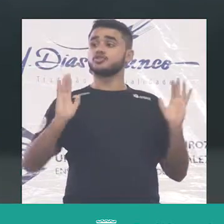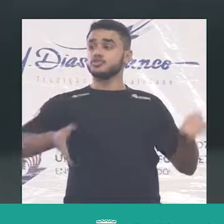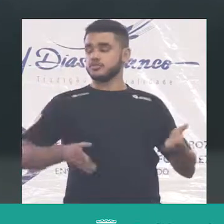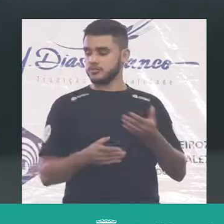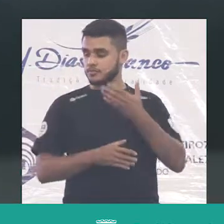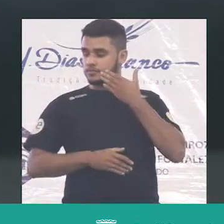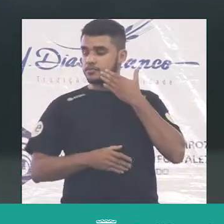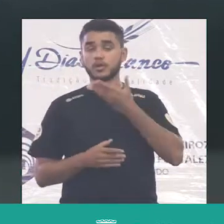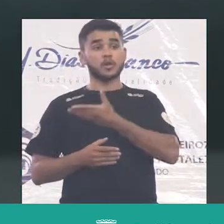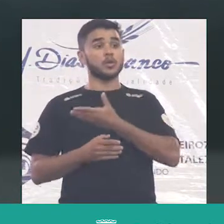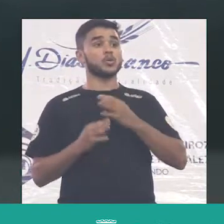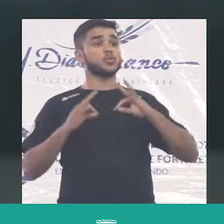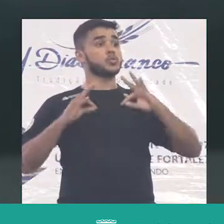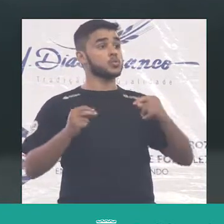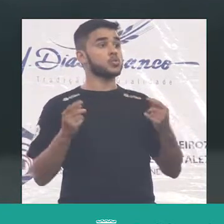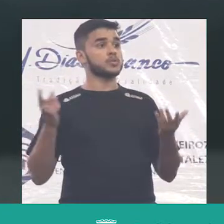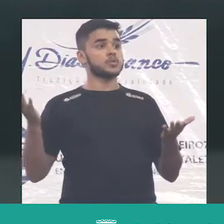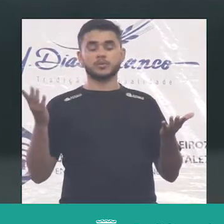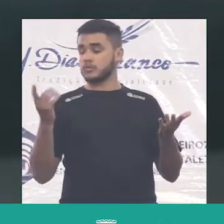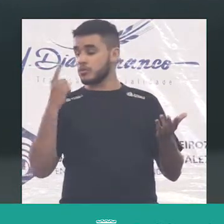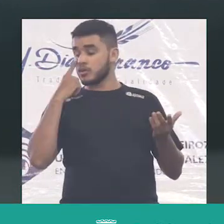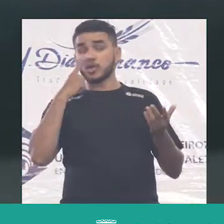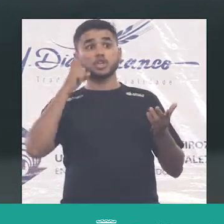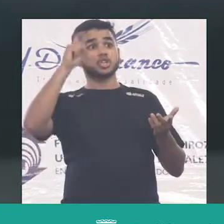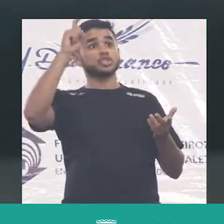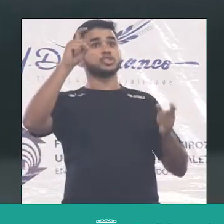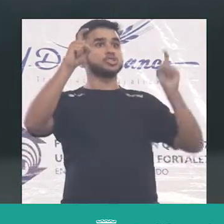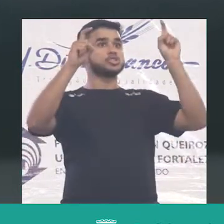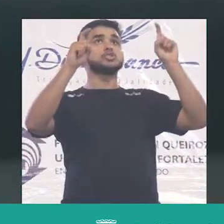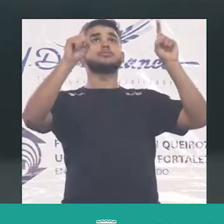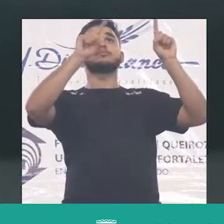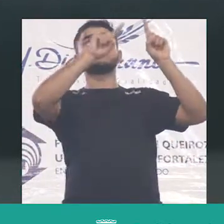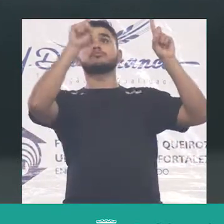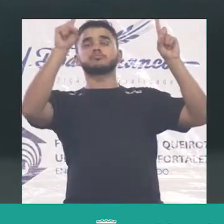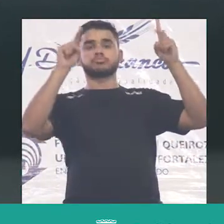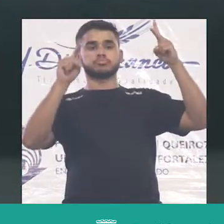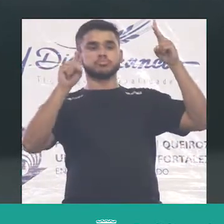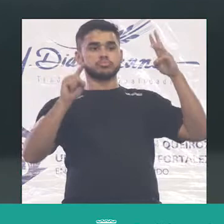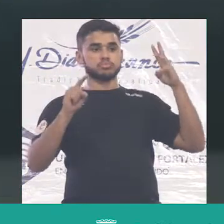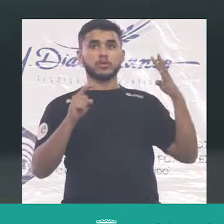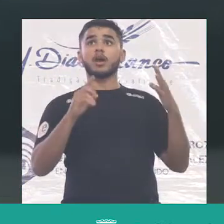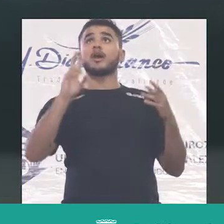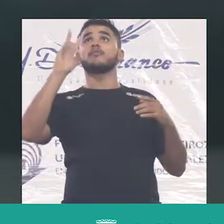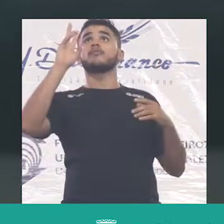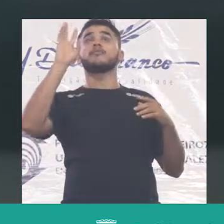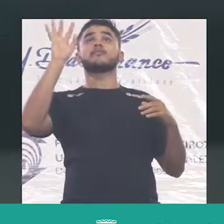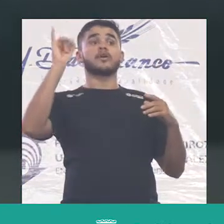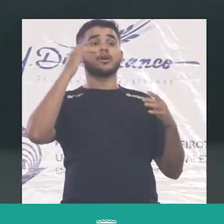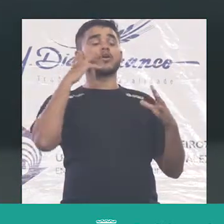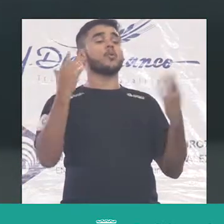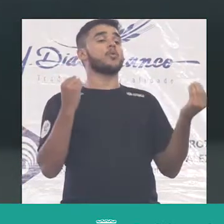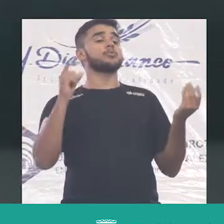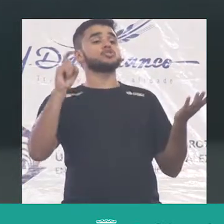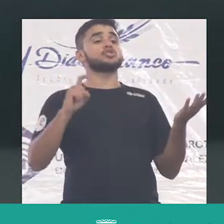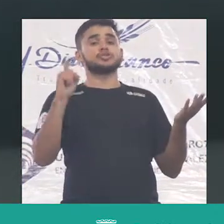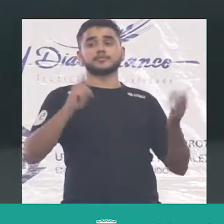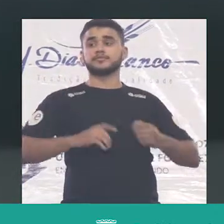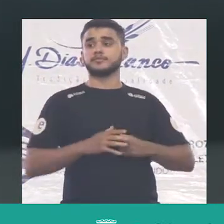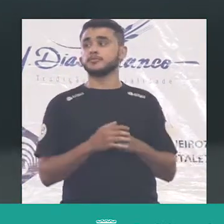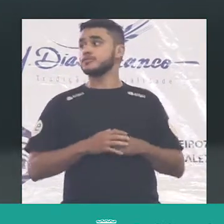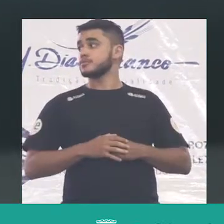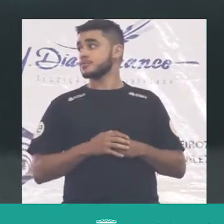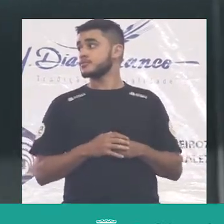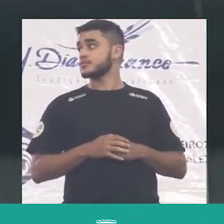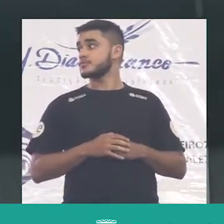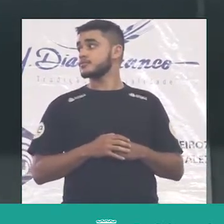aí, esse X que você cortou é justamente o X que vai dobrar. Então esse X